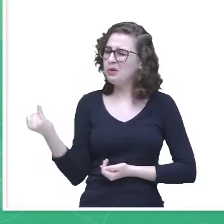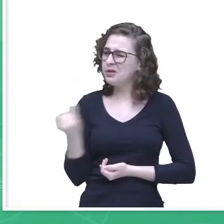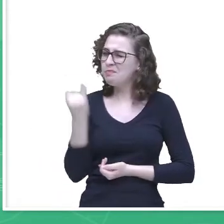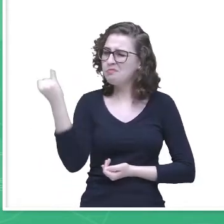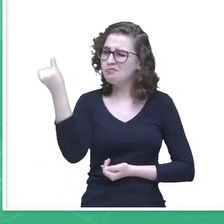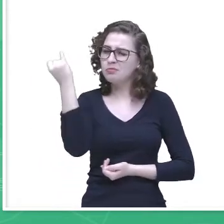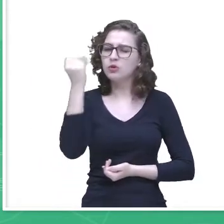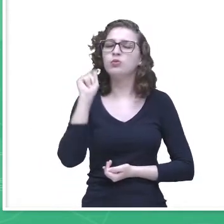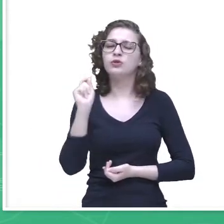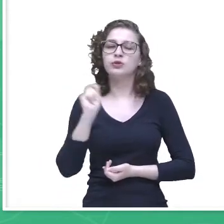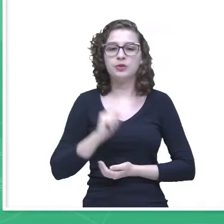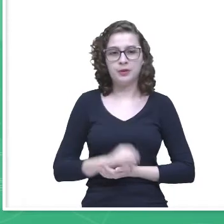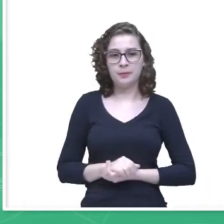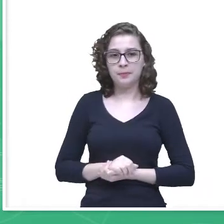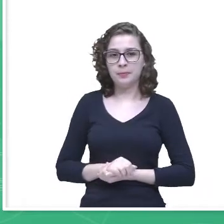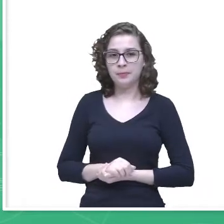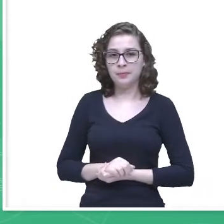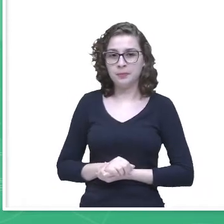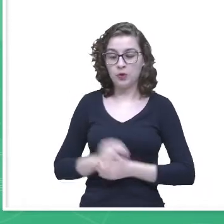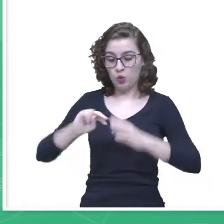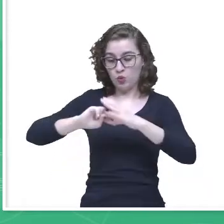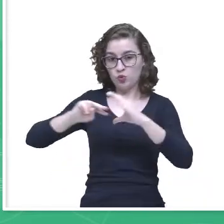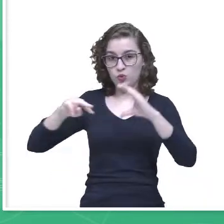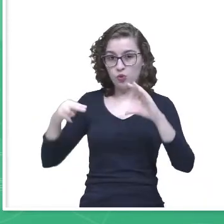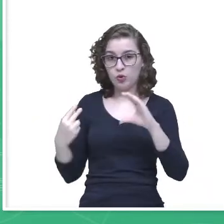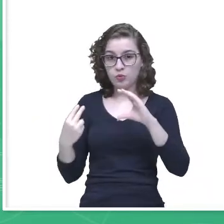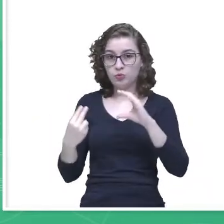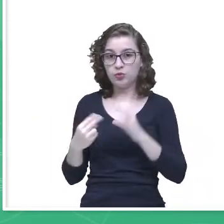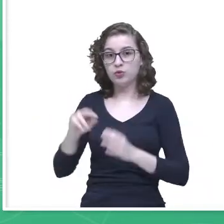bastante atenção são os chamados cromossomos